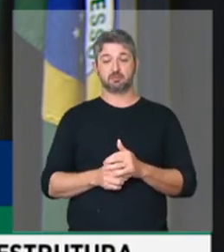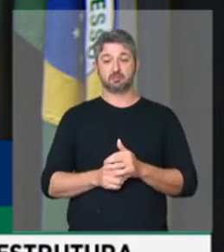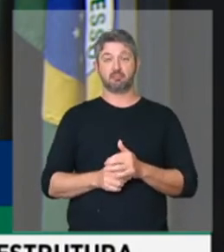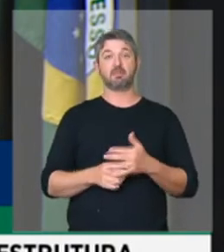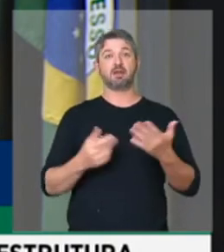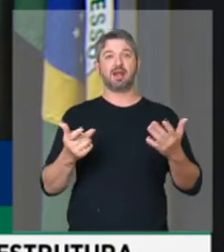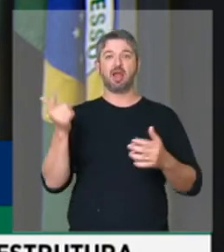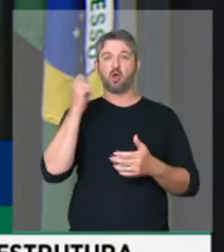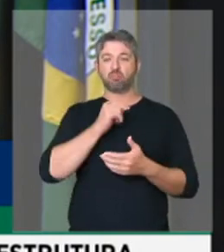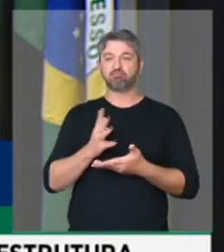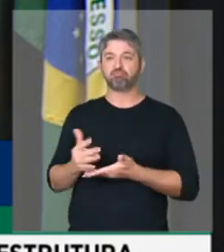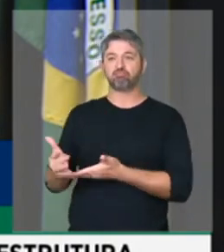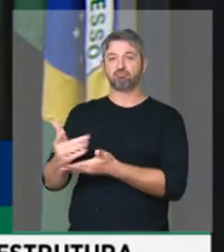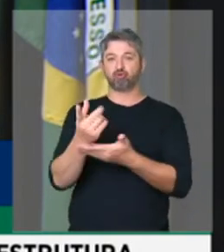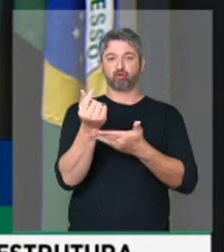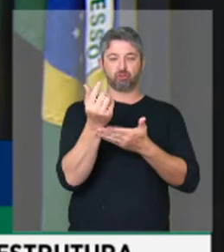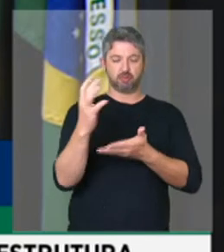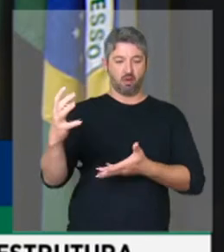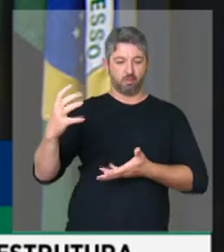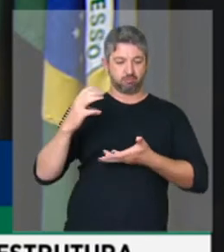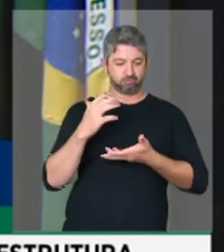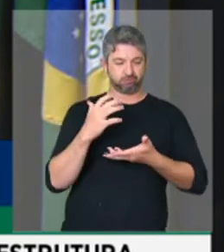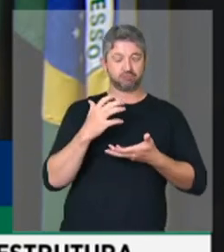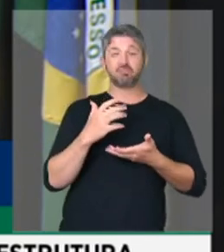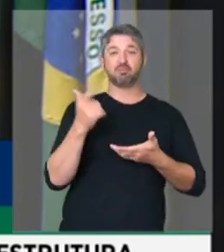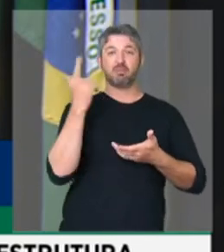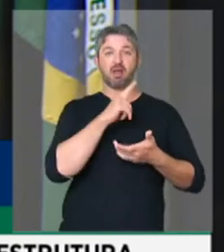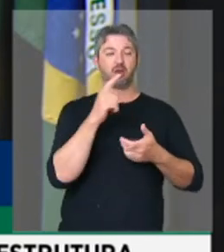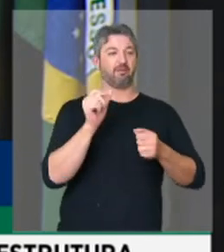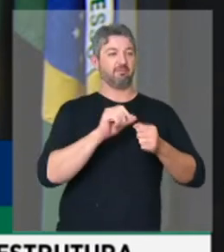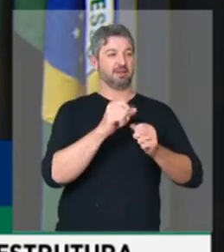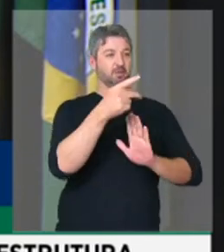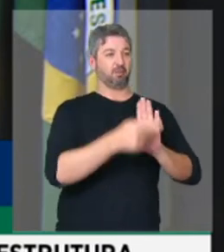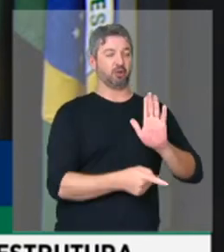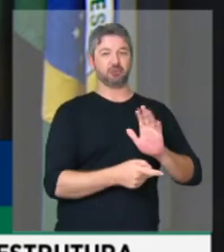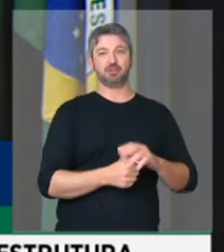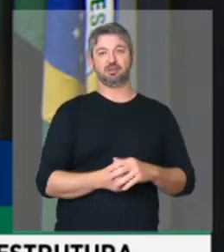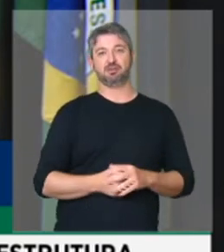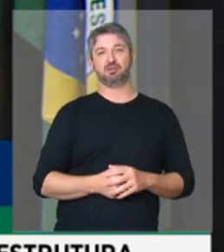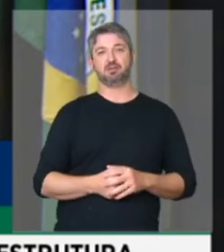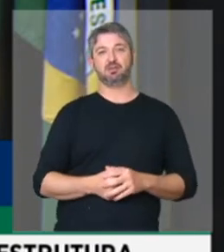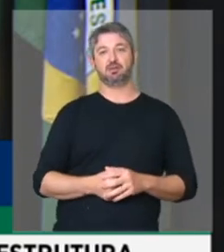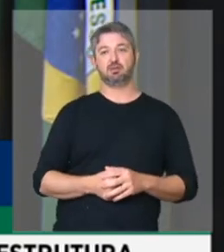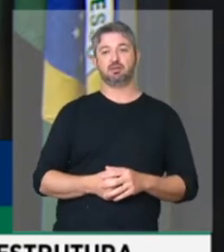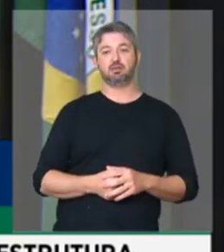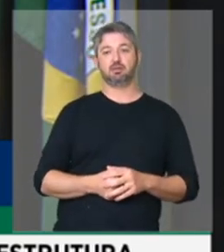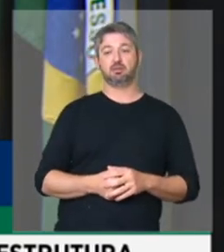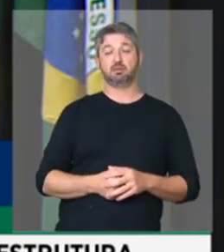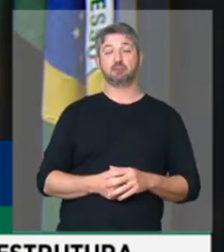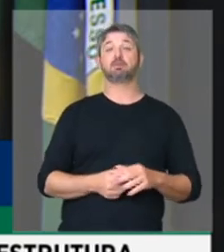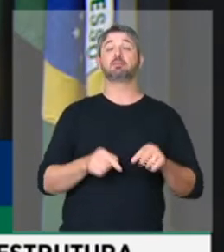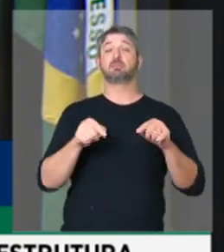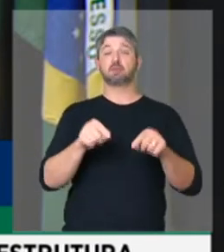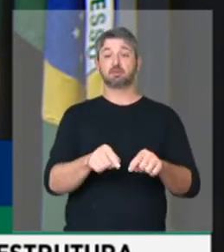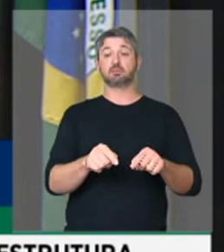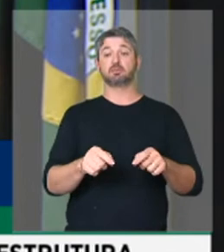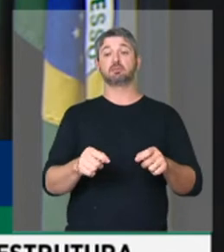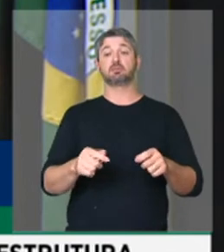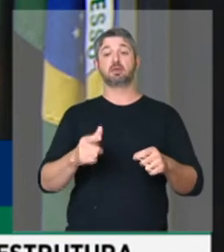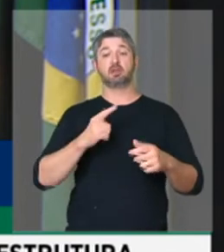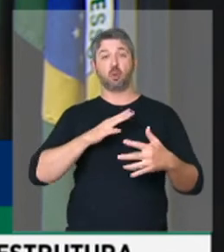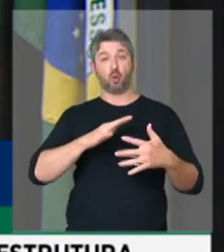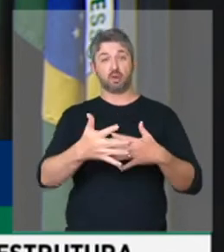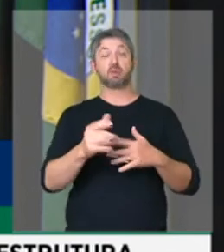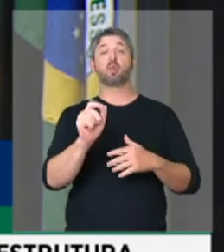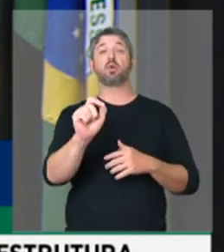captarem recursos financeiros necessários à execução dos projetos. As consequências, como dissemos no